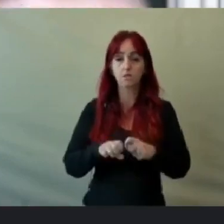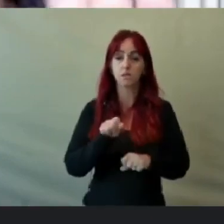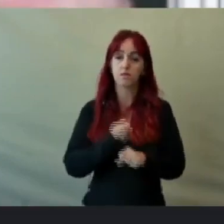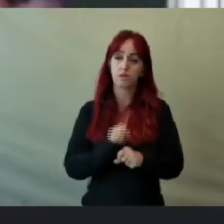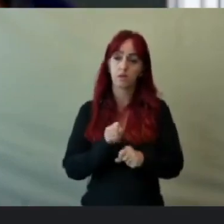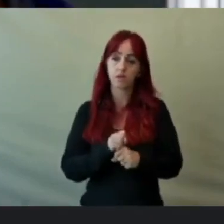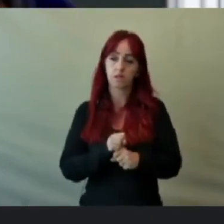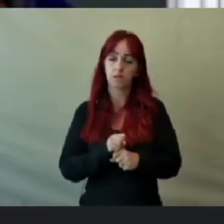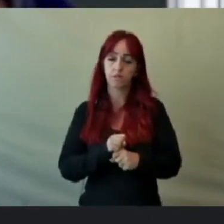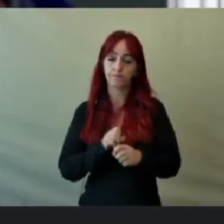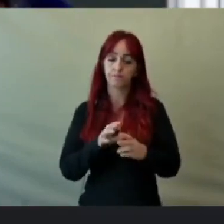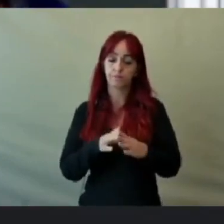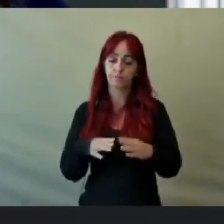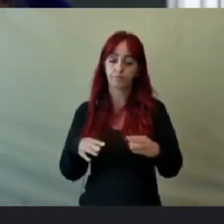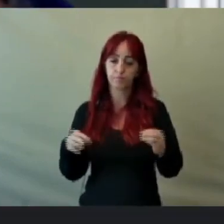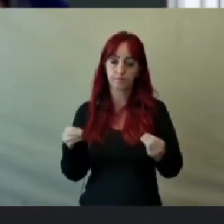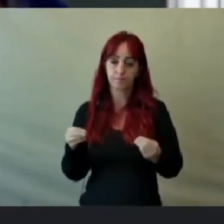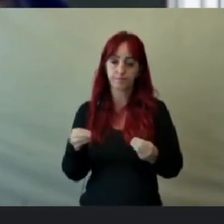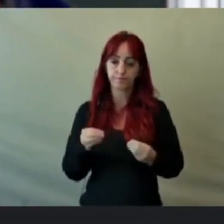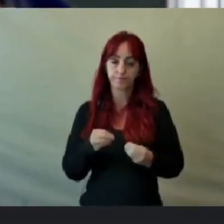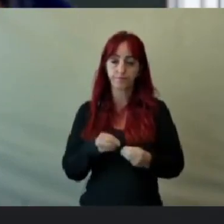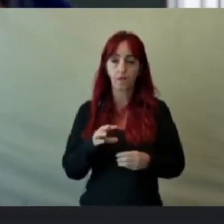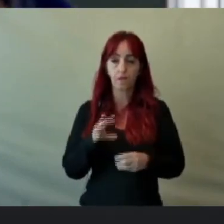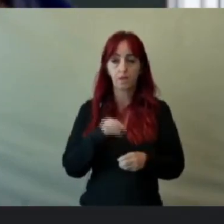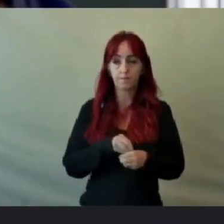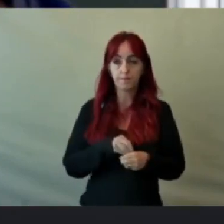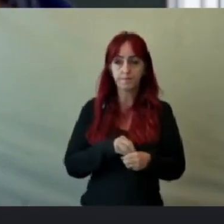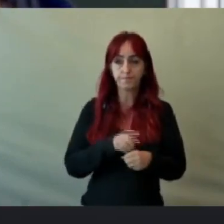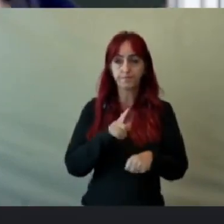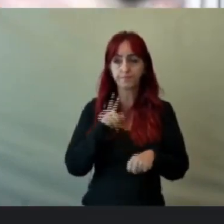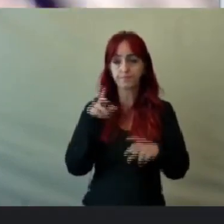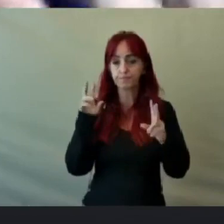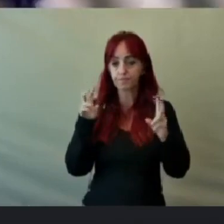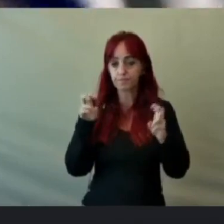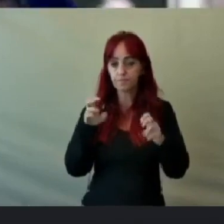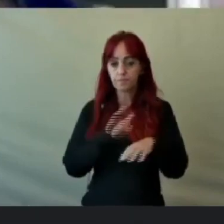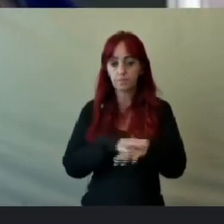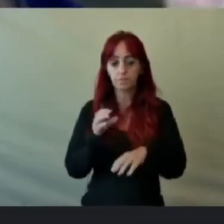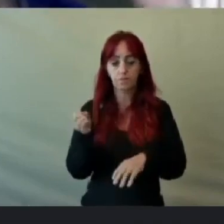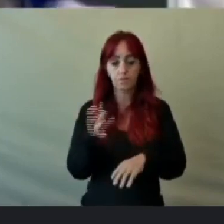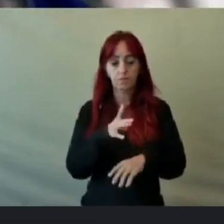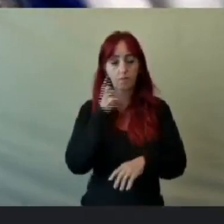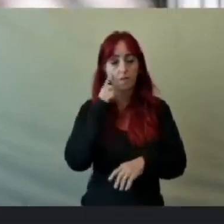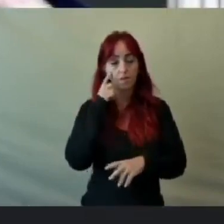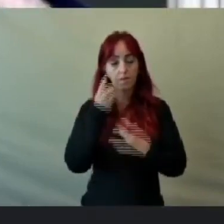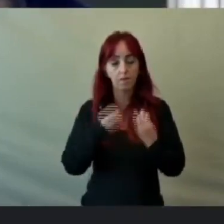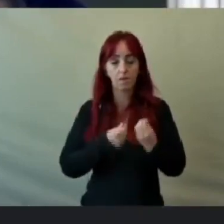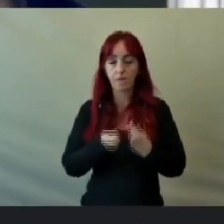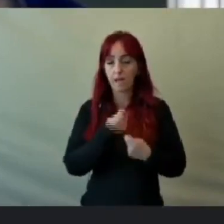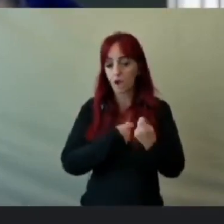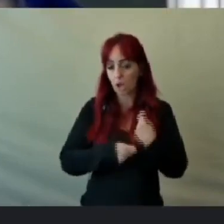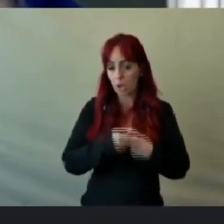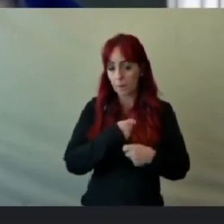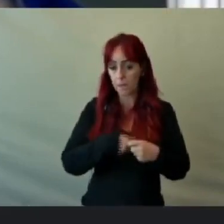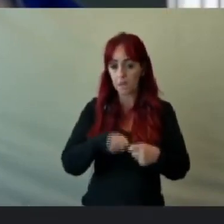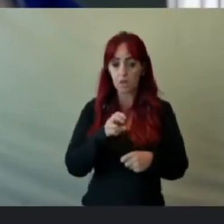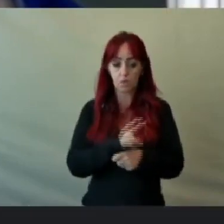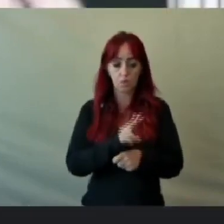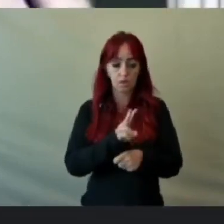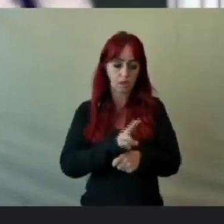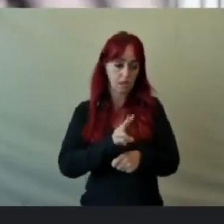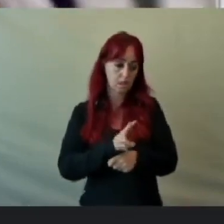recentes na perspectiva do cuidado é se pensar a economia do cuidado de que maneira nós enquanto